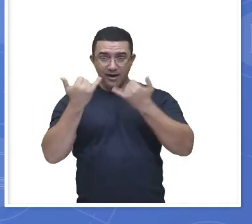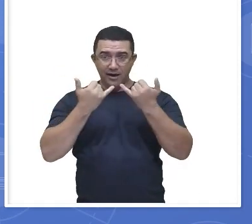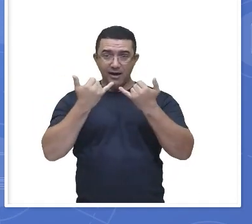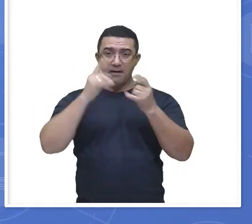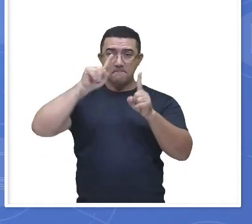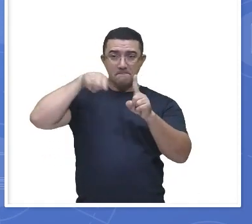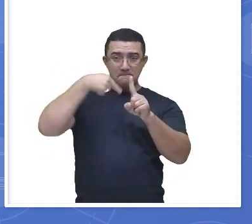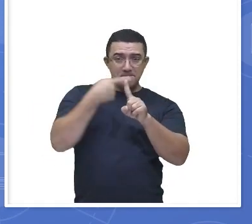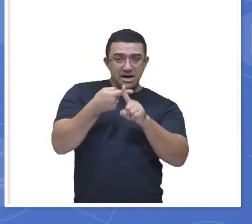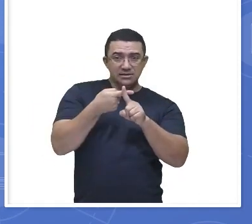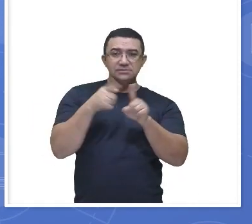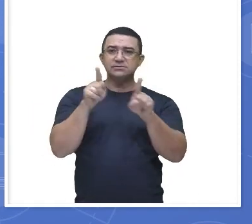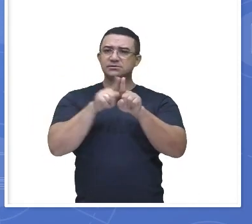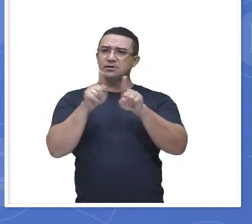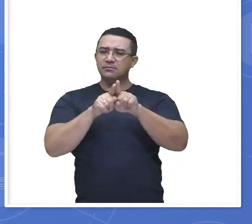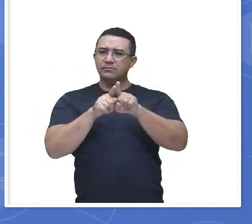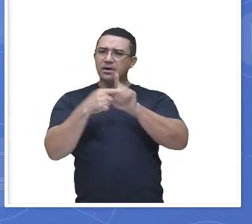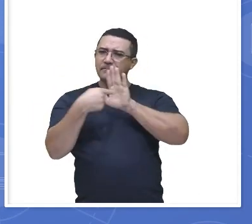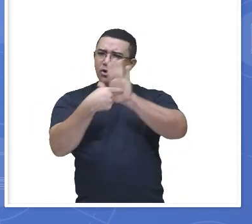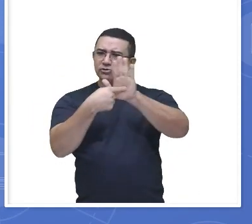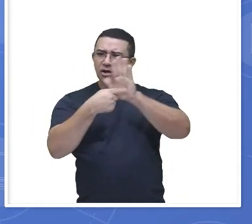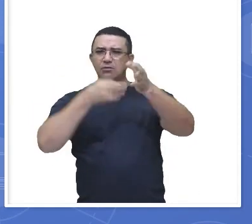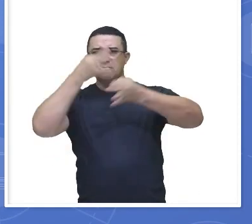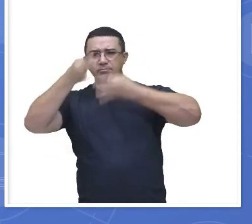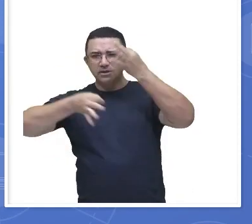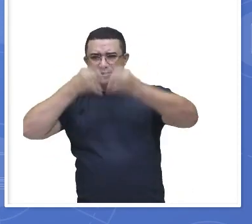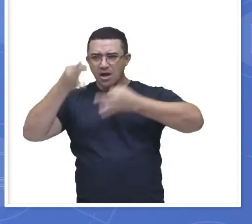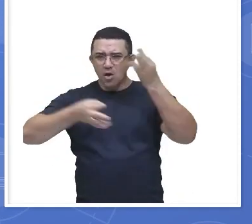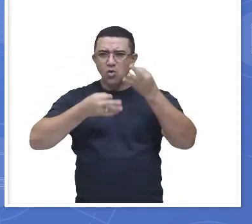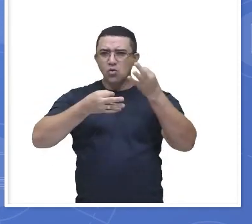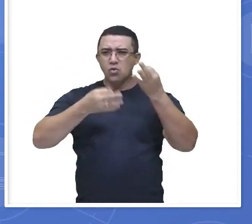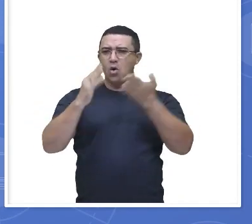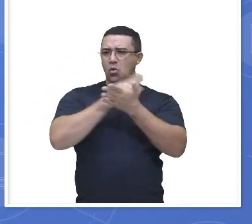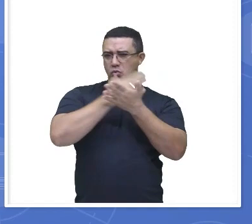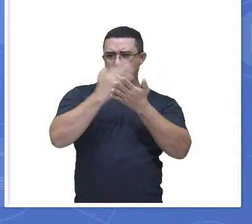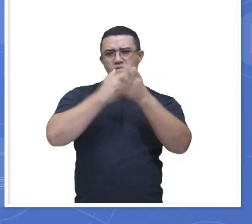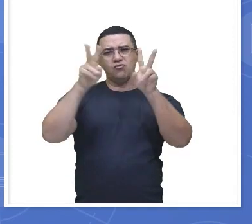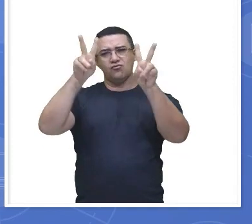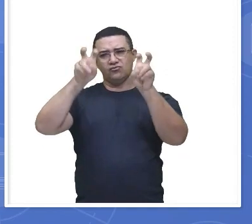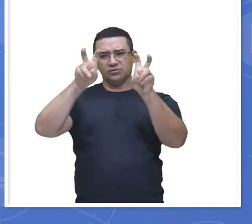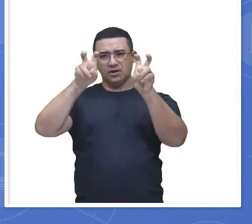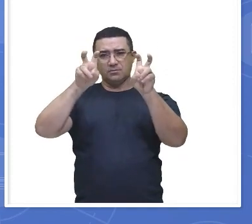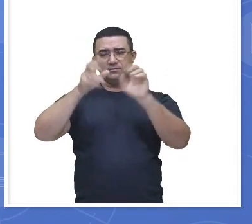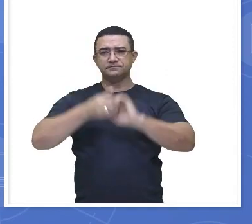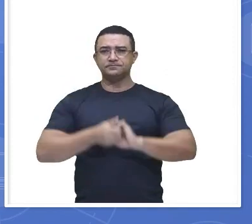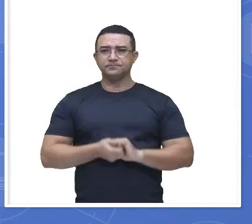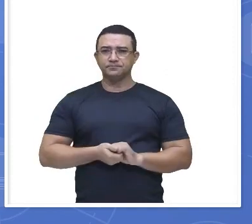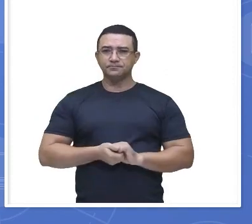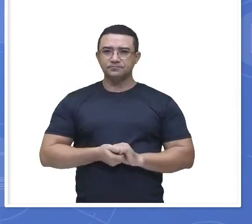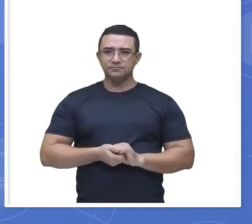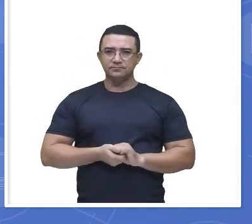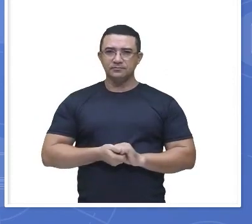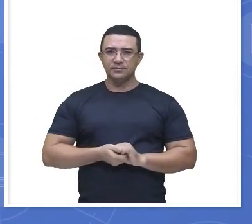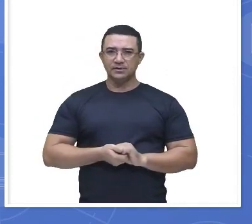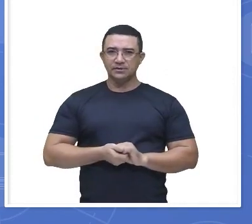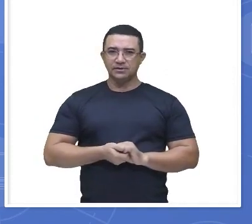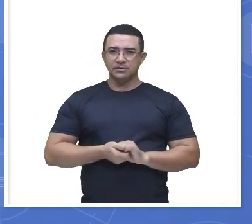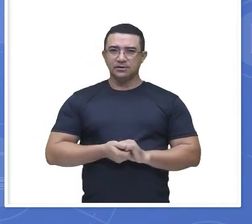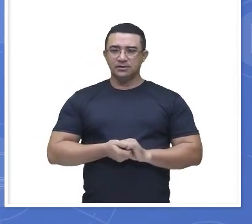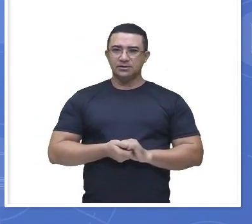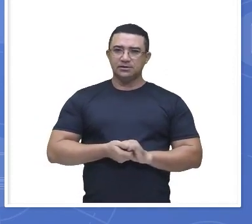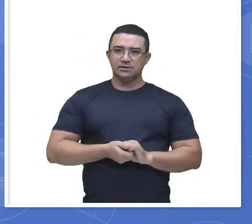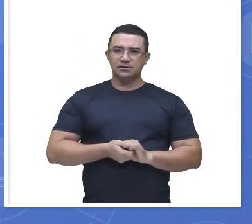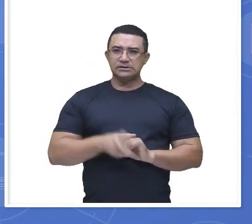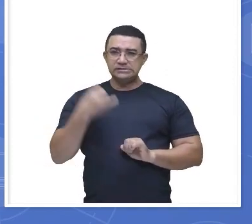vai também expor opinião sobre o tema e, em última esfera, né, quando é realmente muito